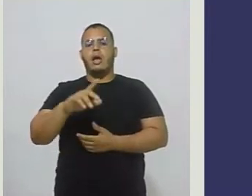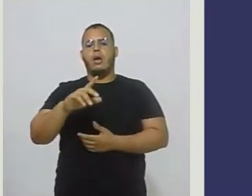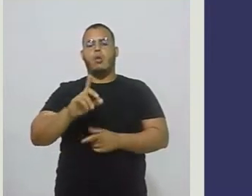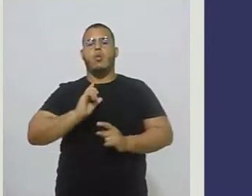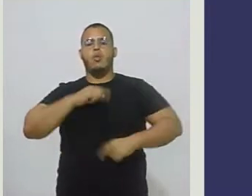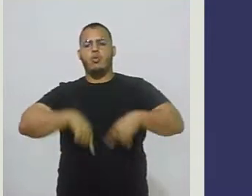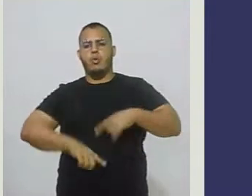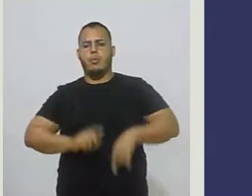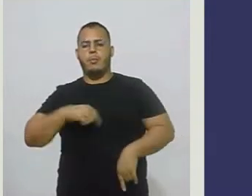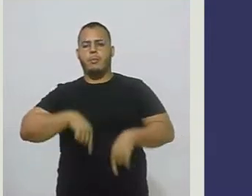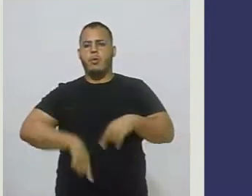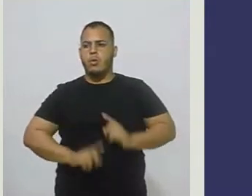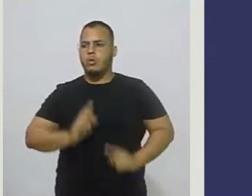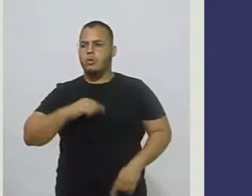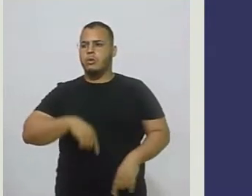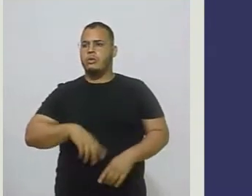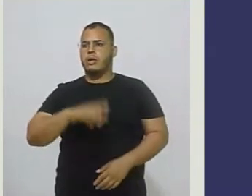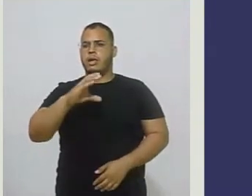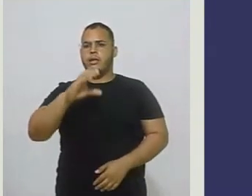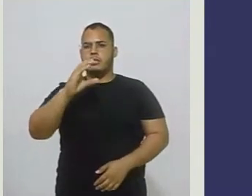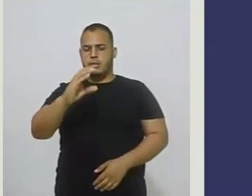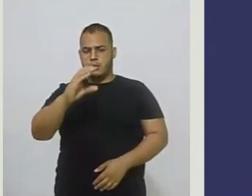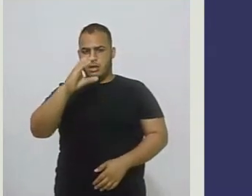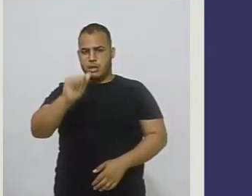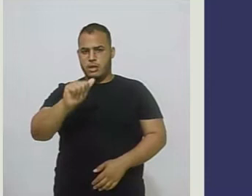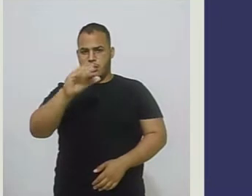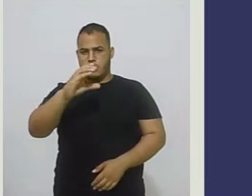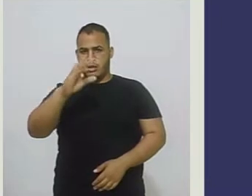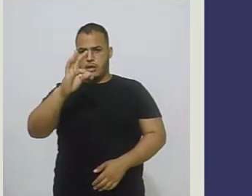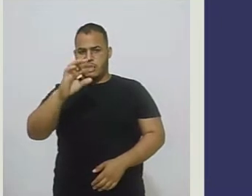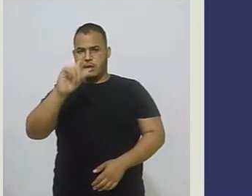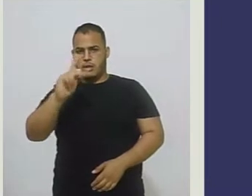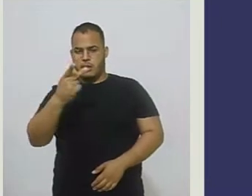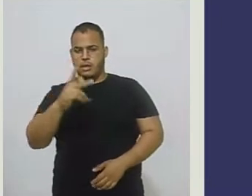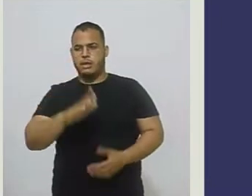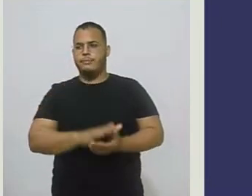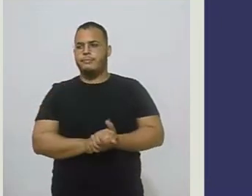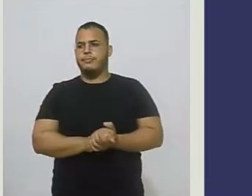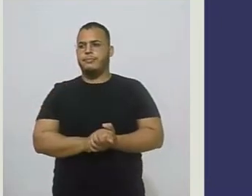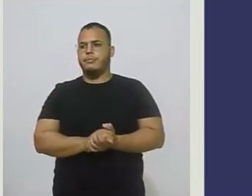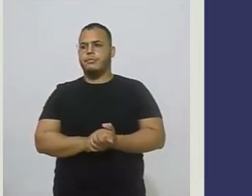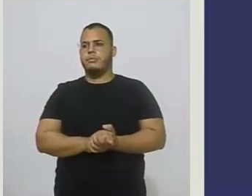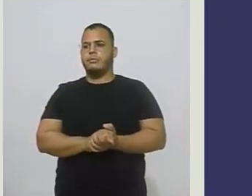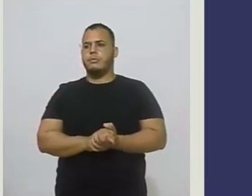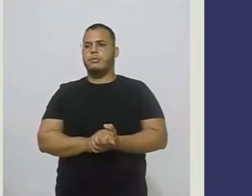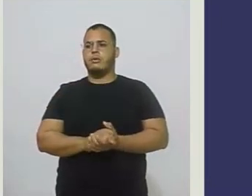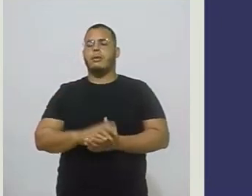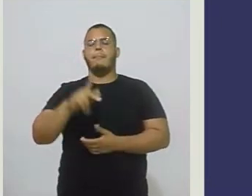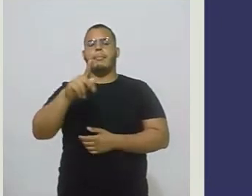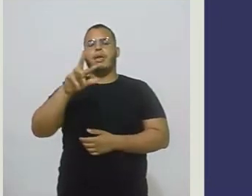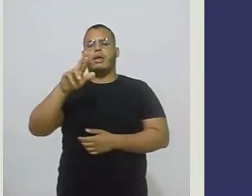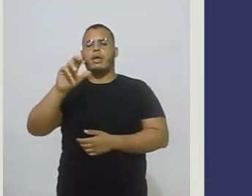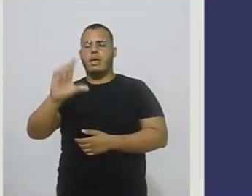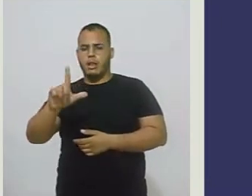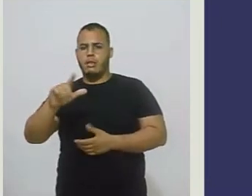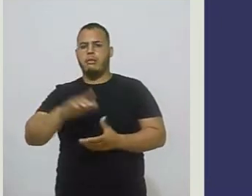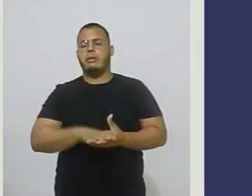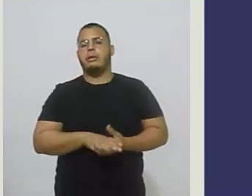adrenocorticotrófico, olha que nome grande, ACTH, muito mais fácil, certo? Prolactina,